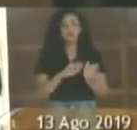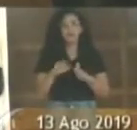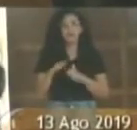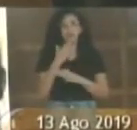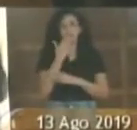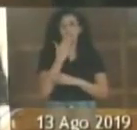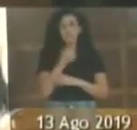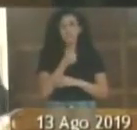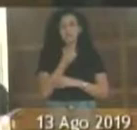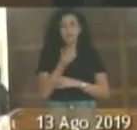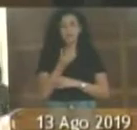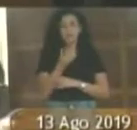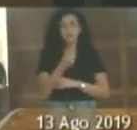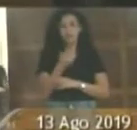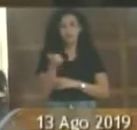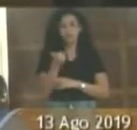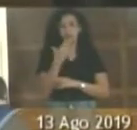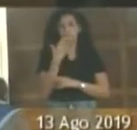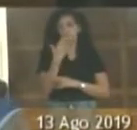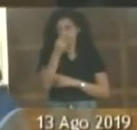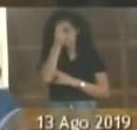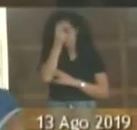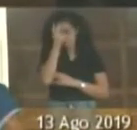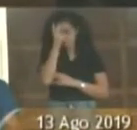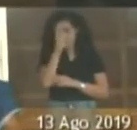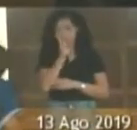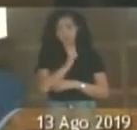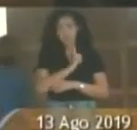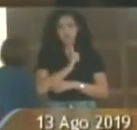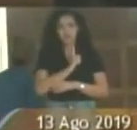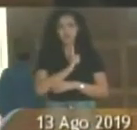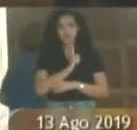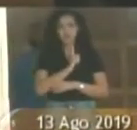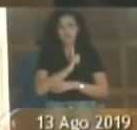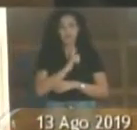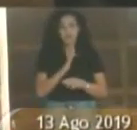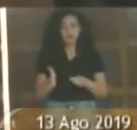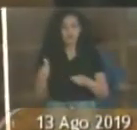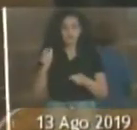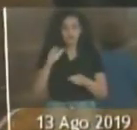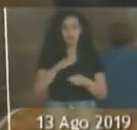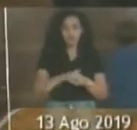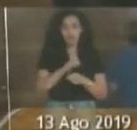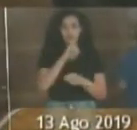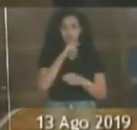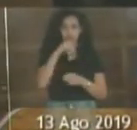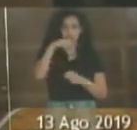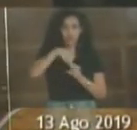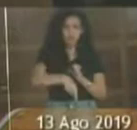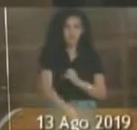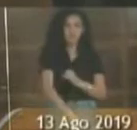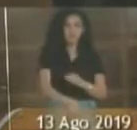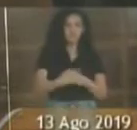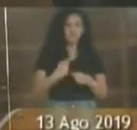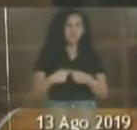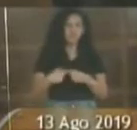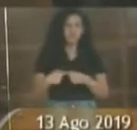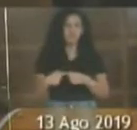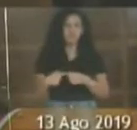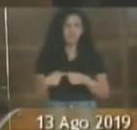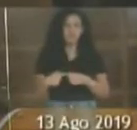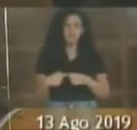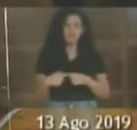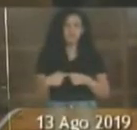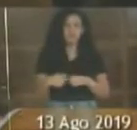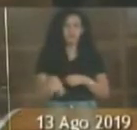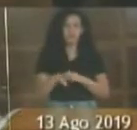Indicação 1611, indicando ao prefeito a construção de boca de lobo na rua Professor Guedes, Alcanforado, em frente ao restaurante da